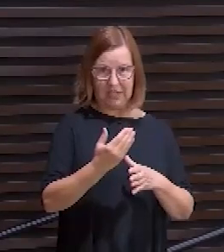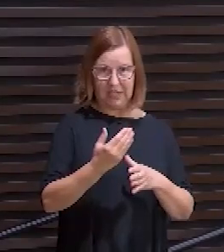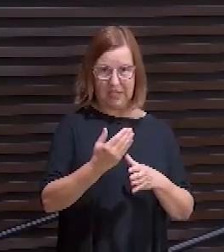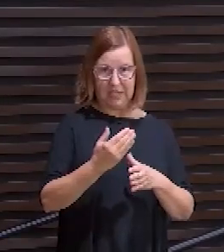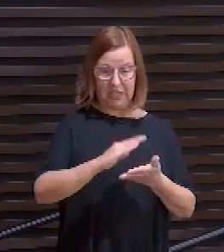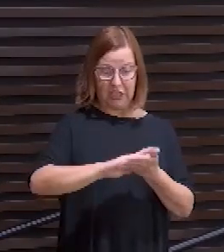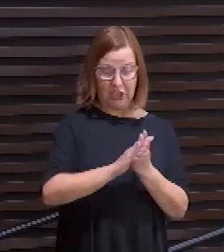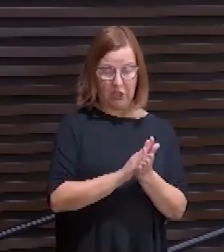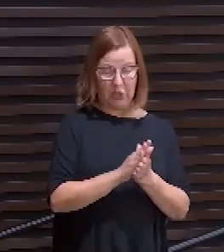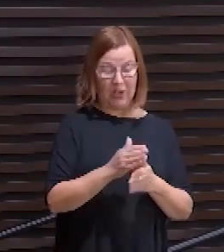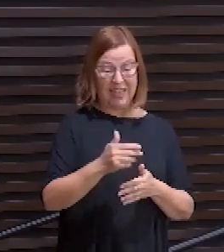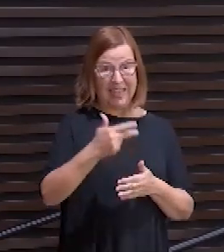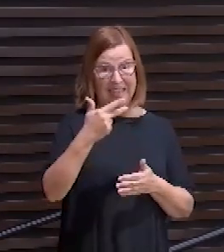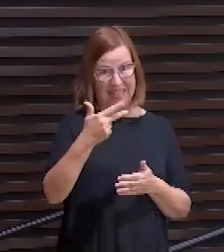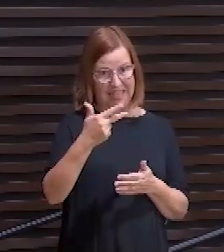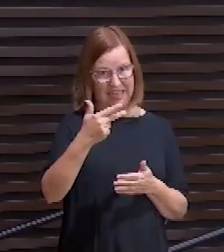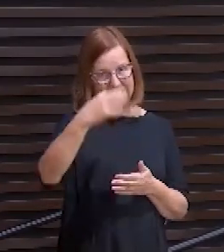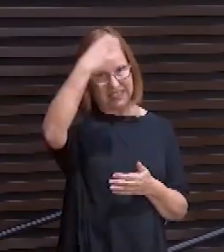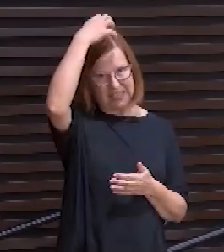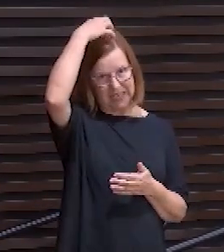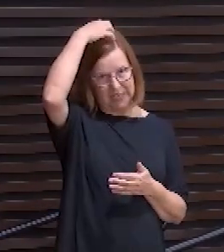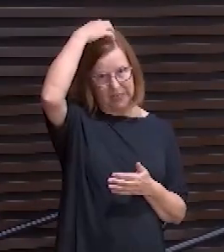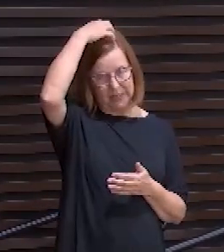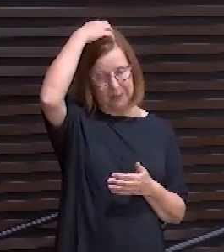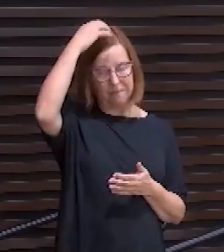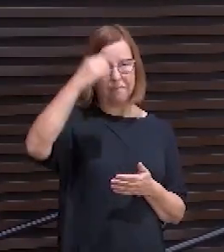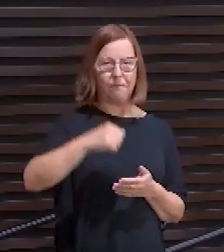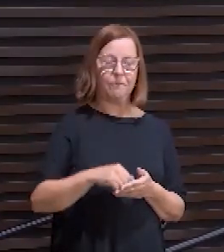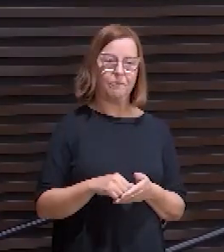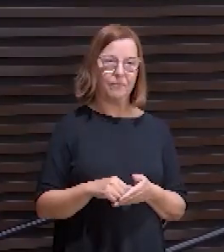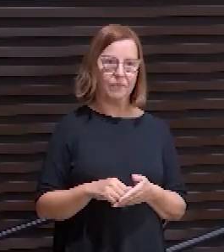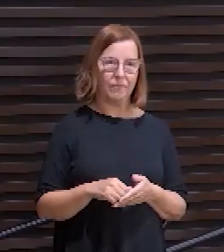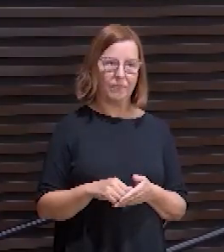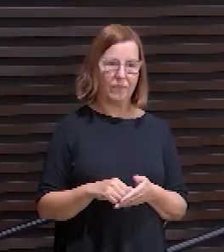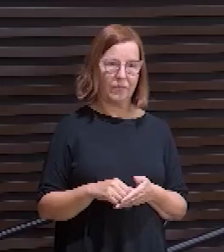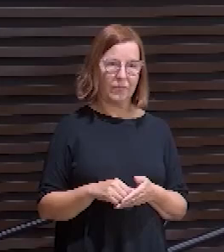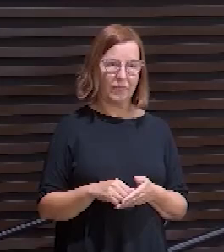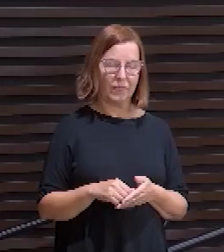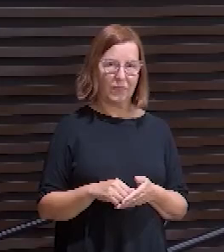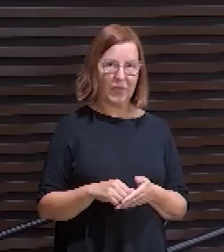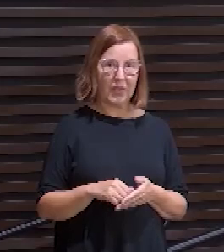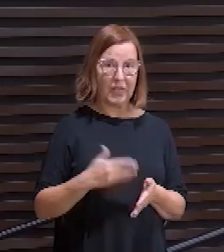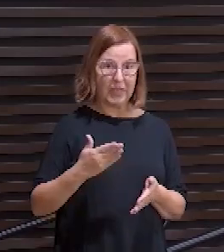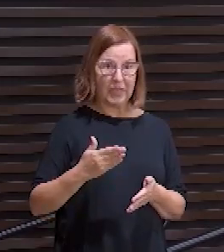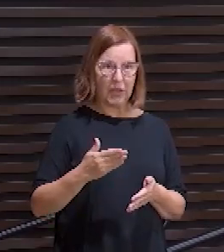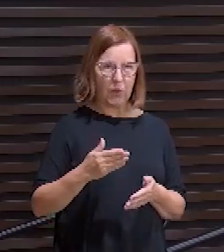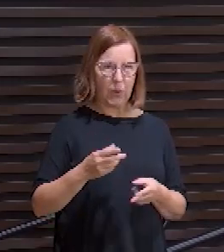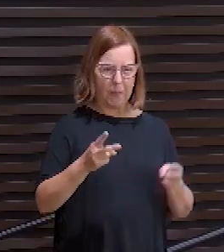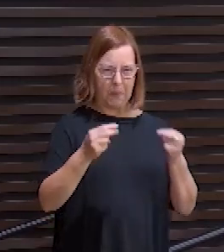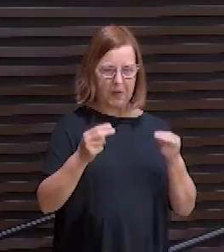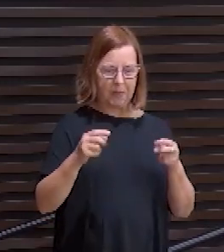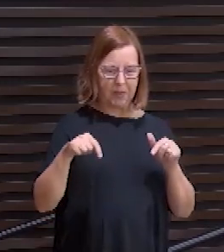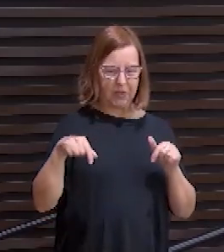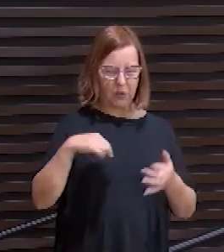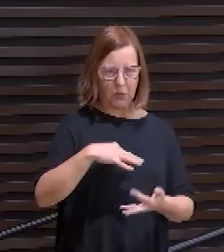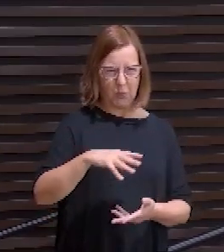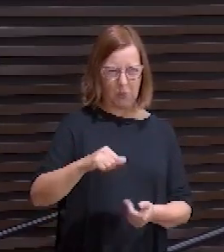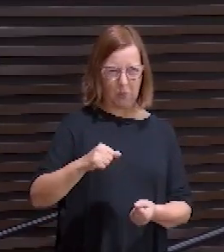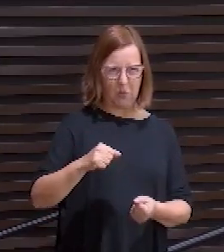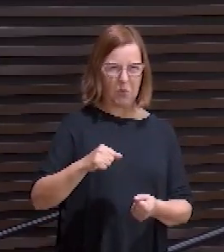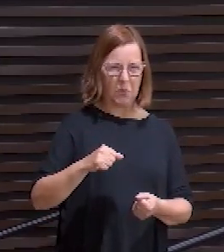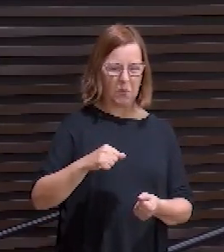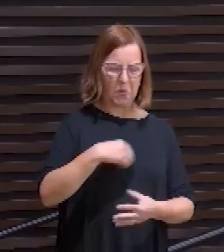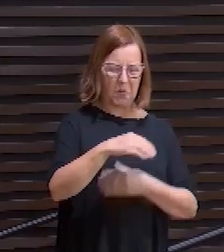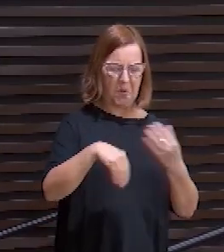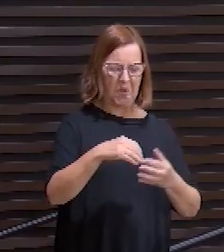reis. E quando a gente vê essa convulsão política acontecendo no mundo, meus irmãos, é apenas uma preparação para